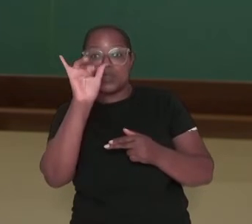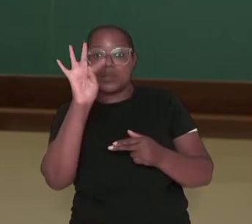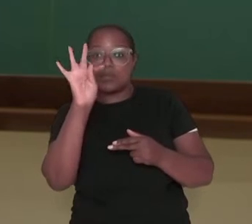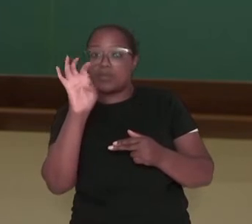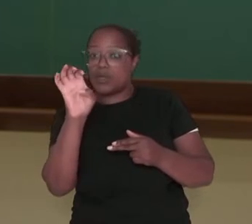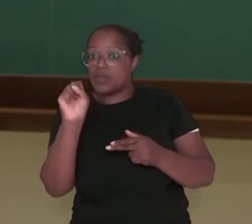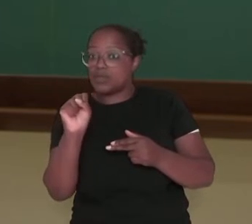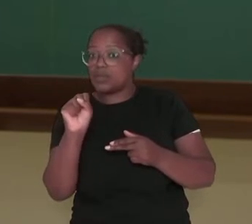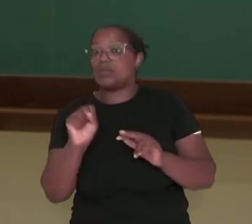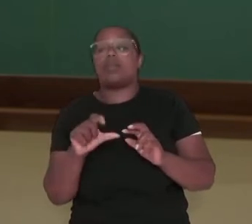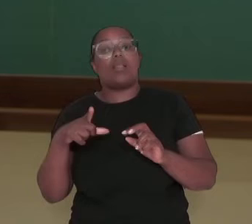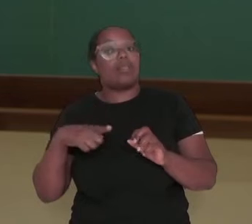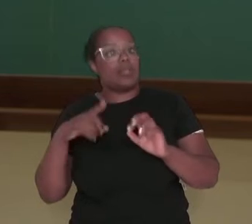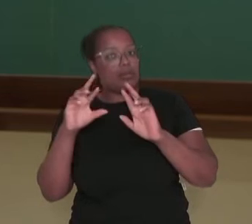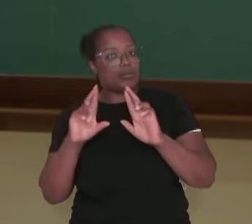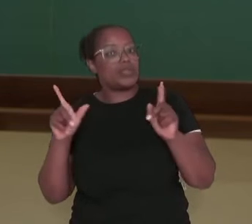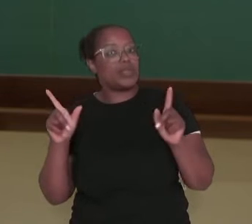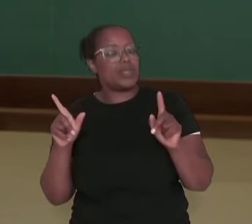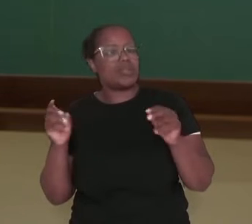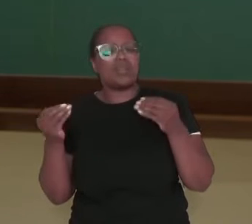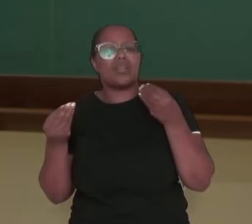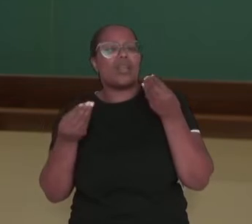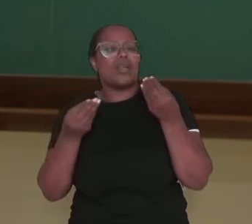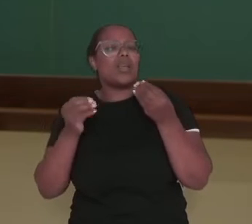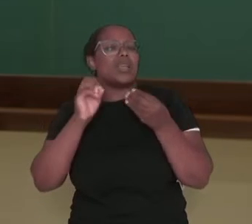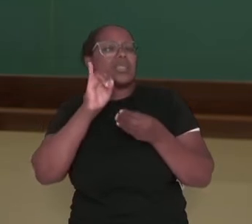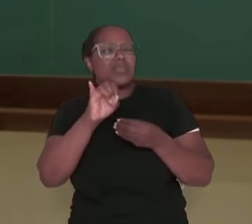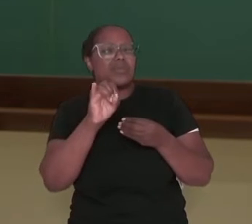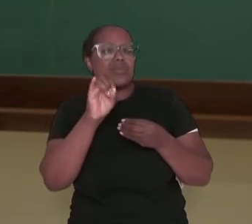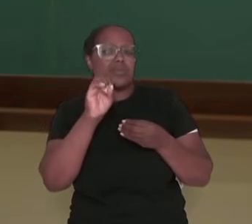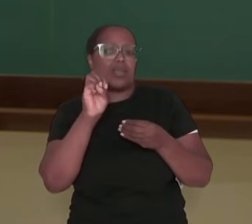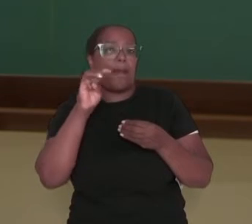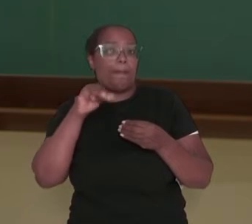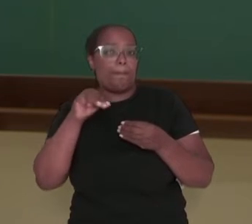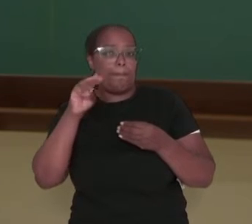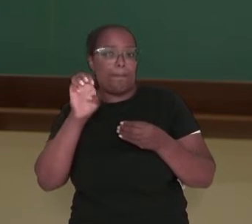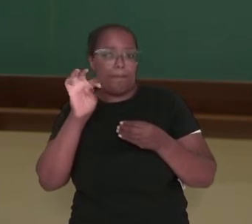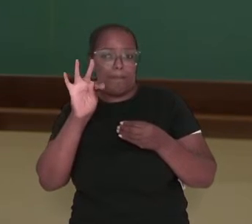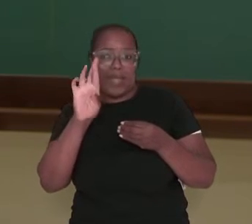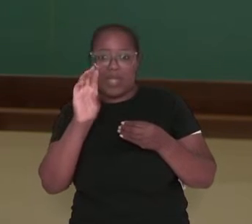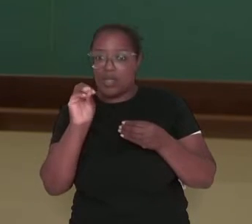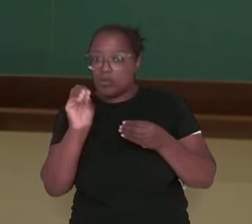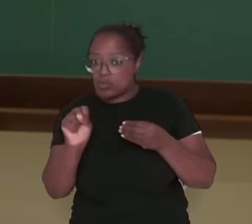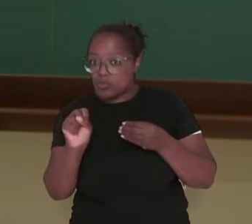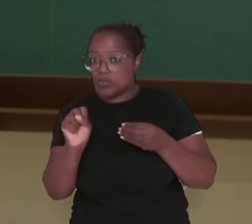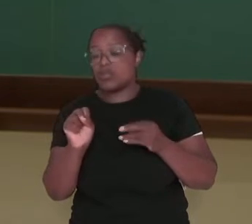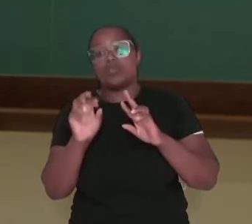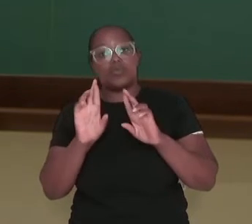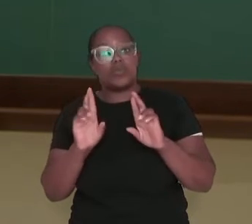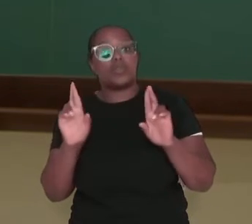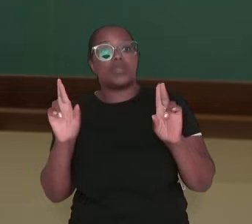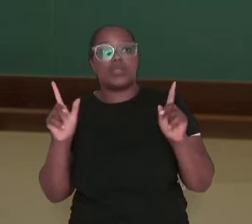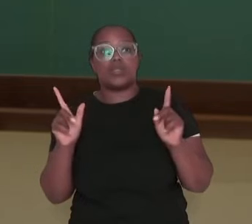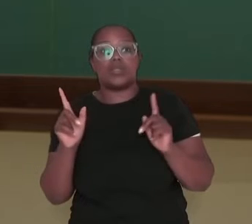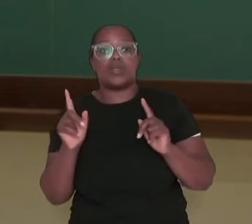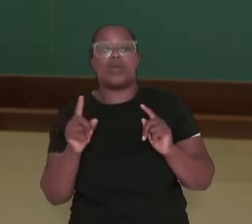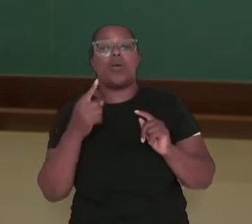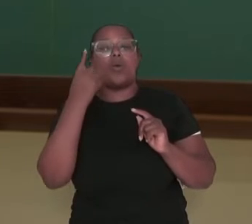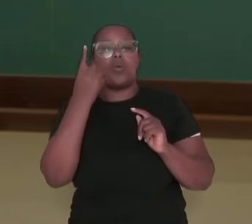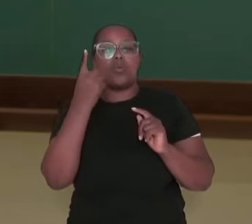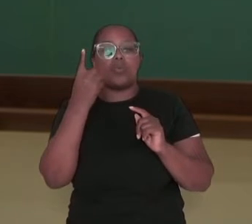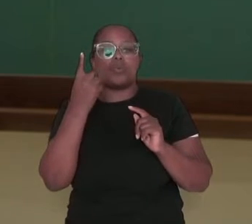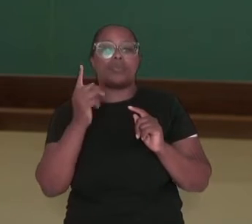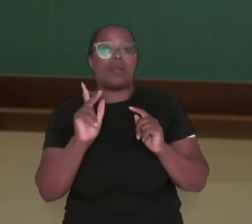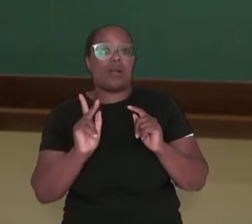diferença. Ah, se a gente estivesse pensando em quilômetro, 1000 metros, então 1 kbyte é 1000 bytes? 1 kbyte é 1000